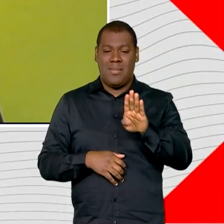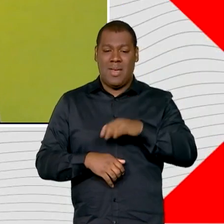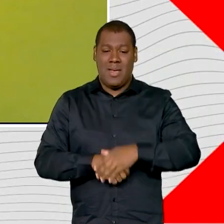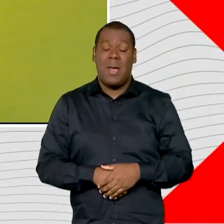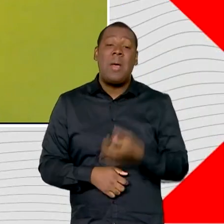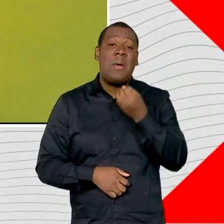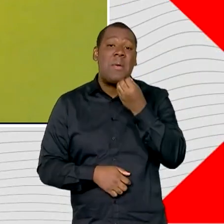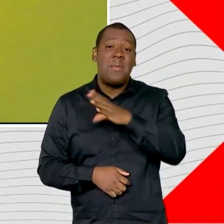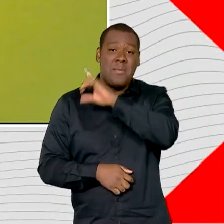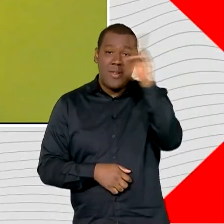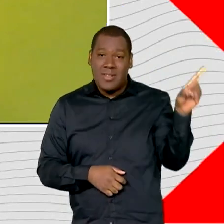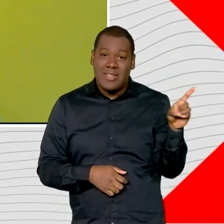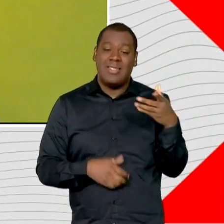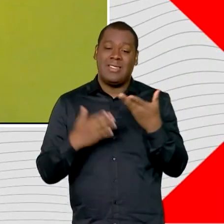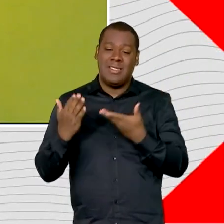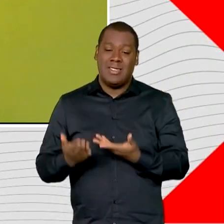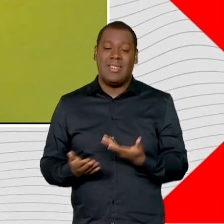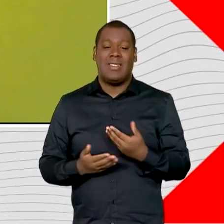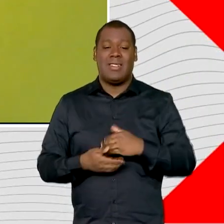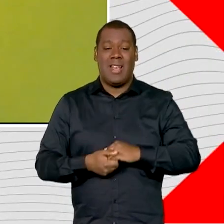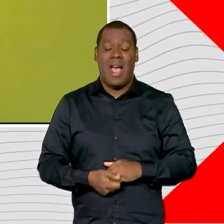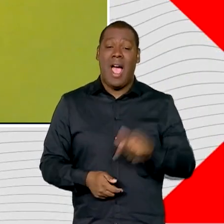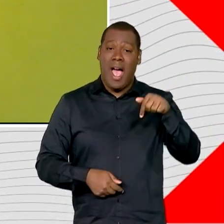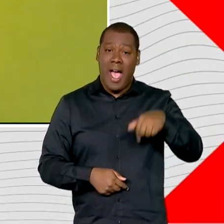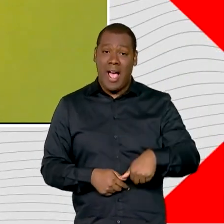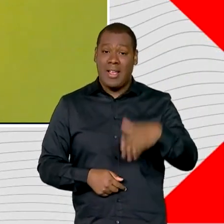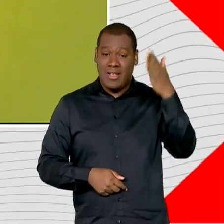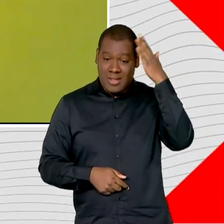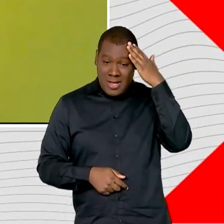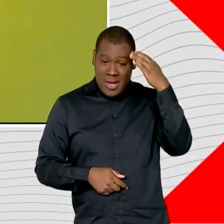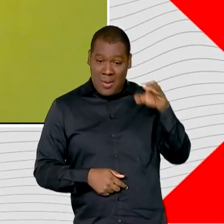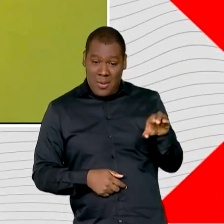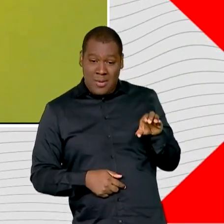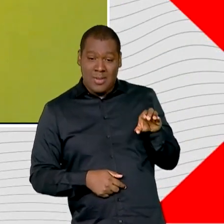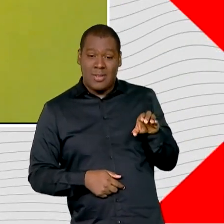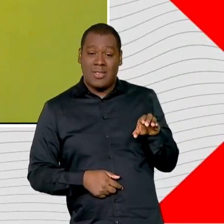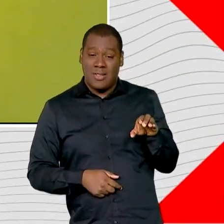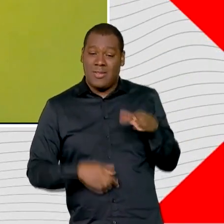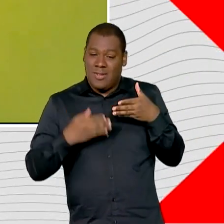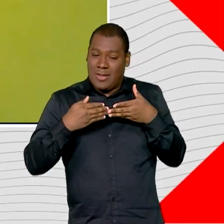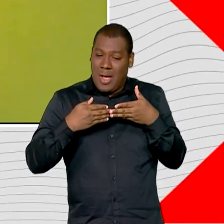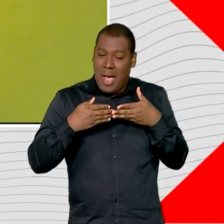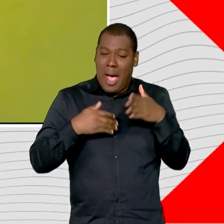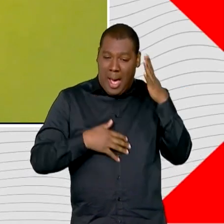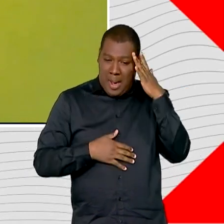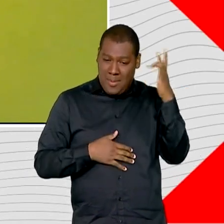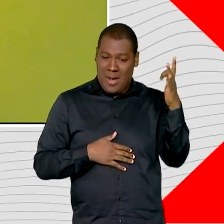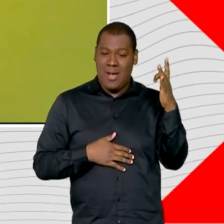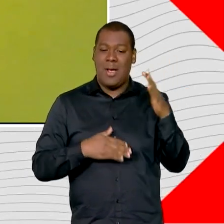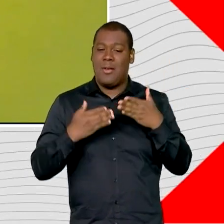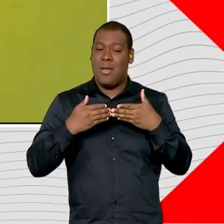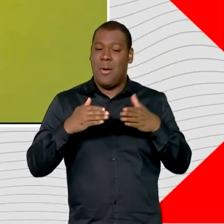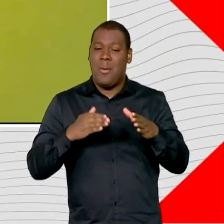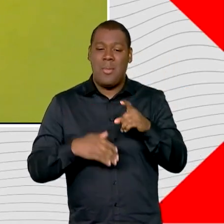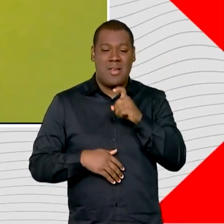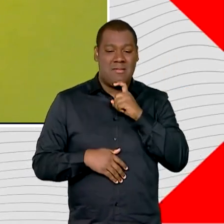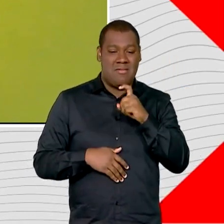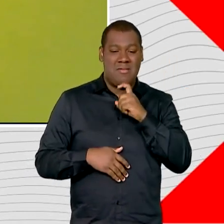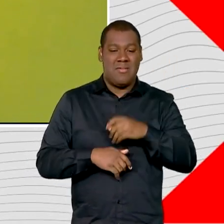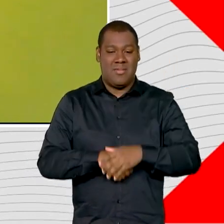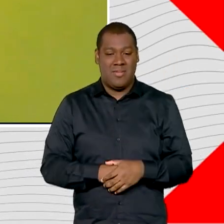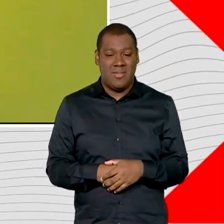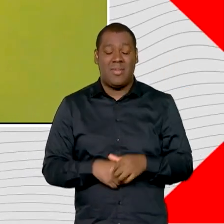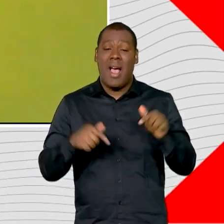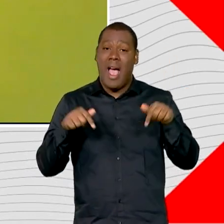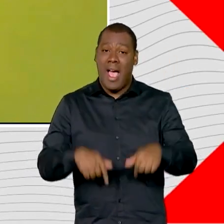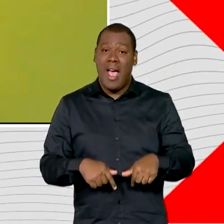Bom dia, ministro. Aqui em Curitiba estamos aguardando a frente fria, que deve chegar amanhã. Curitibano não gosta de calor, né? Então nós